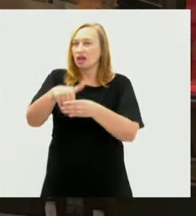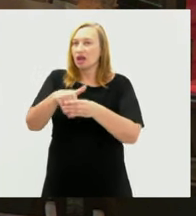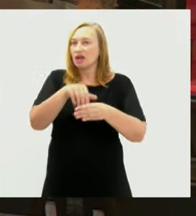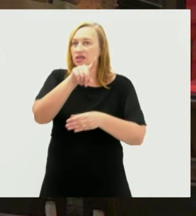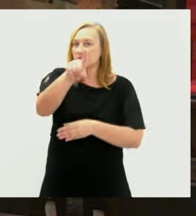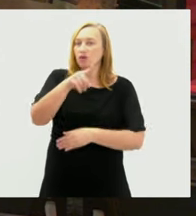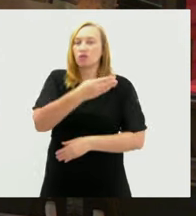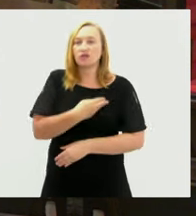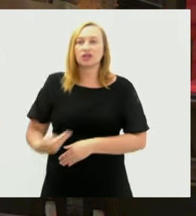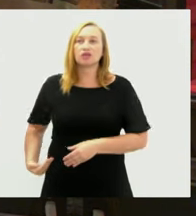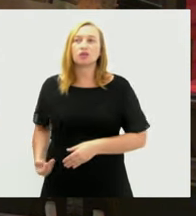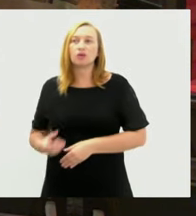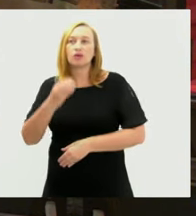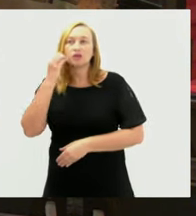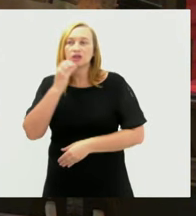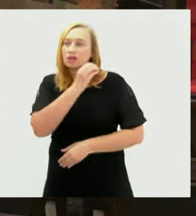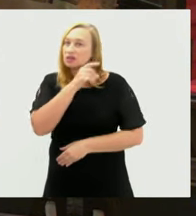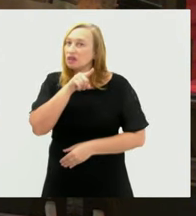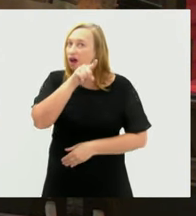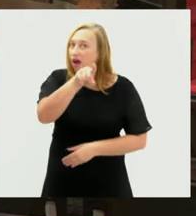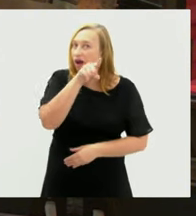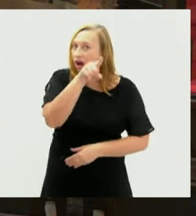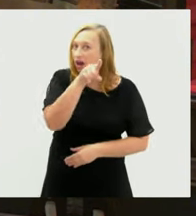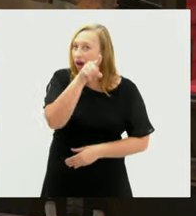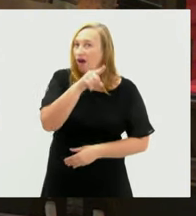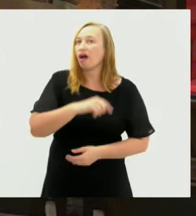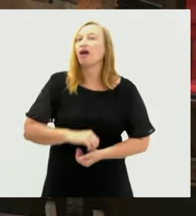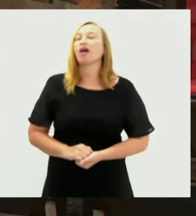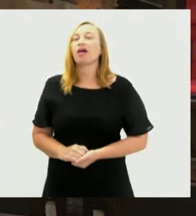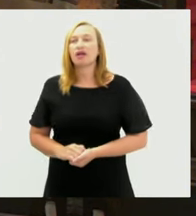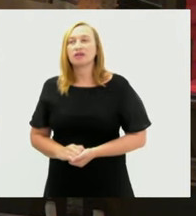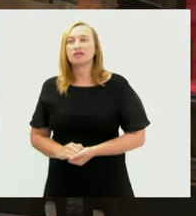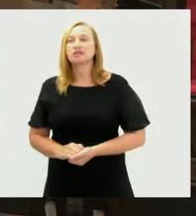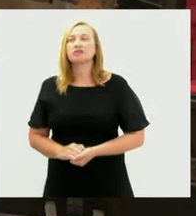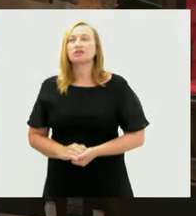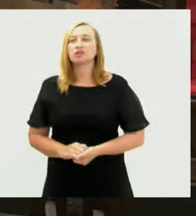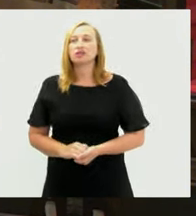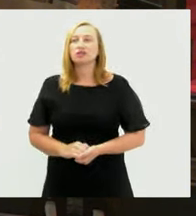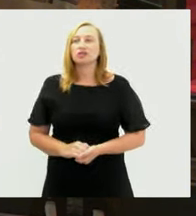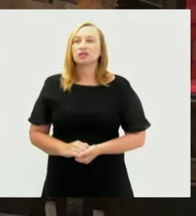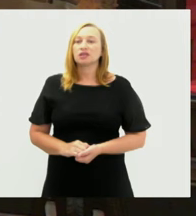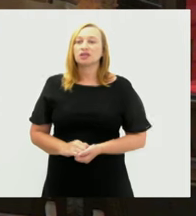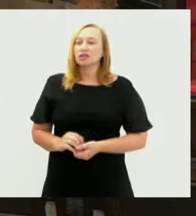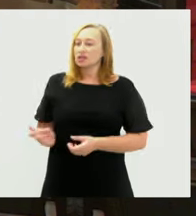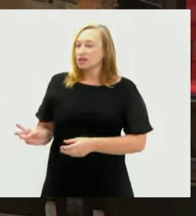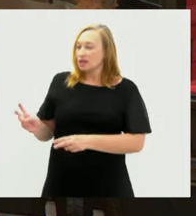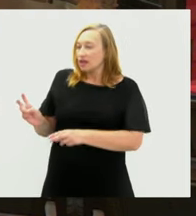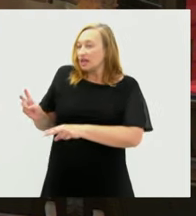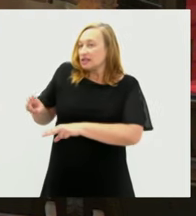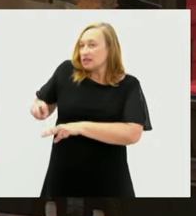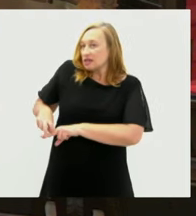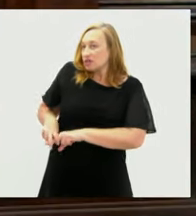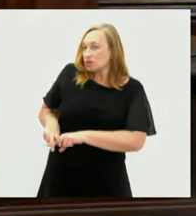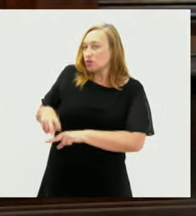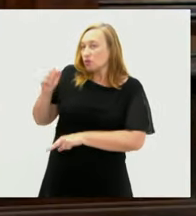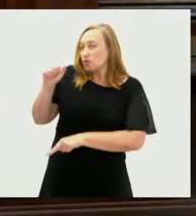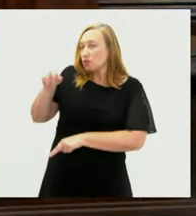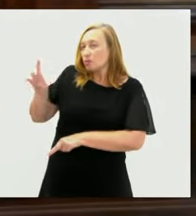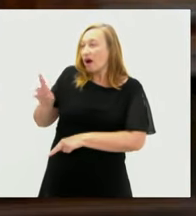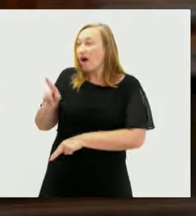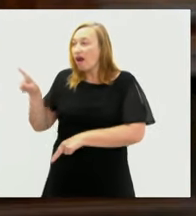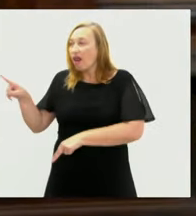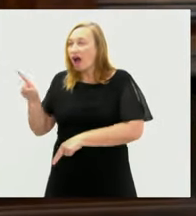Castro chegou lá na época da eleição, cantou no barzinho lá dentro do Complexo do